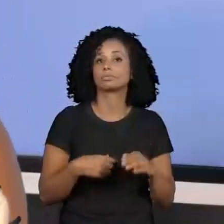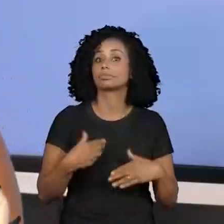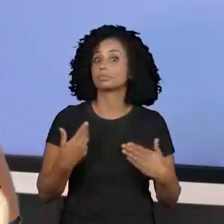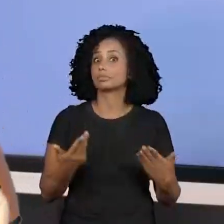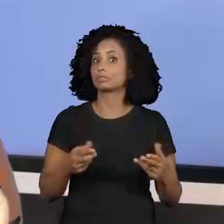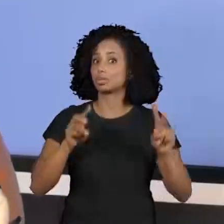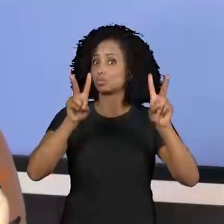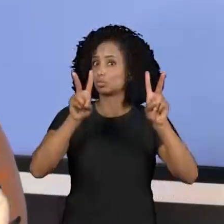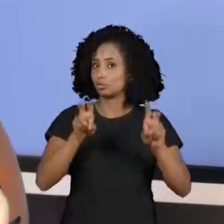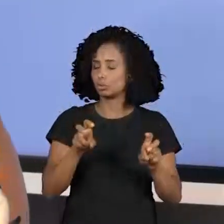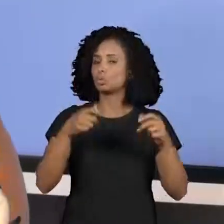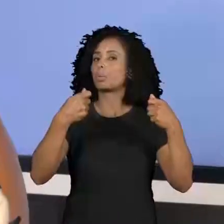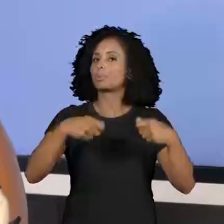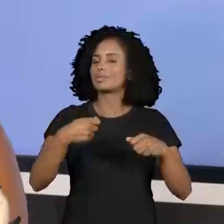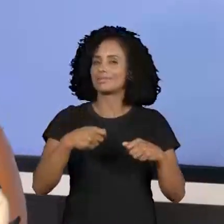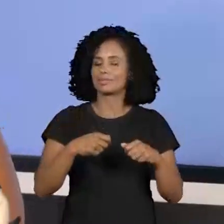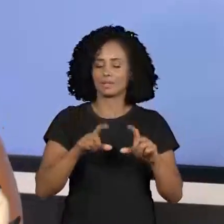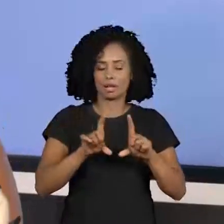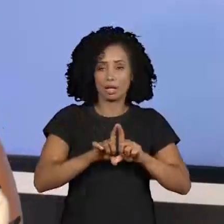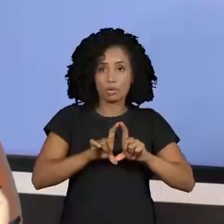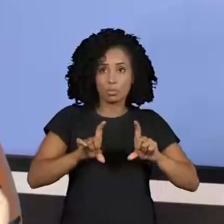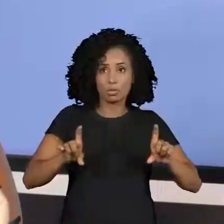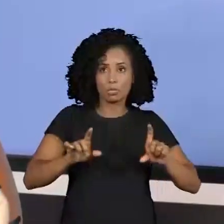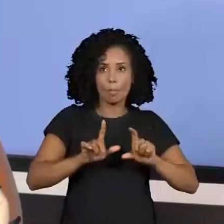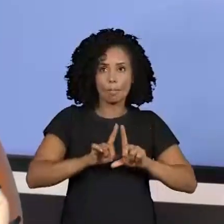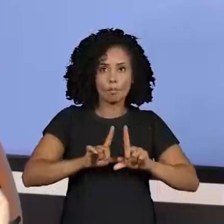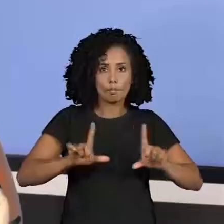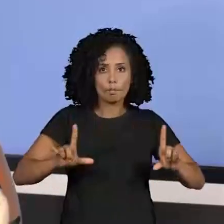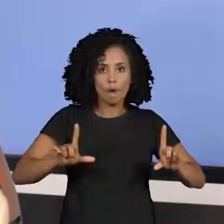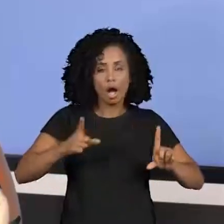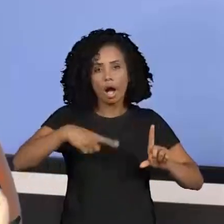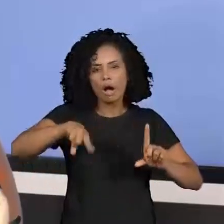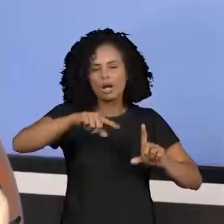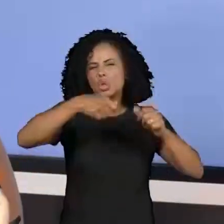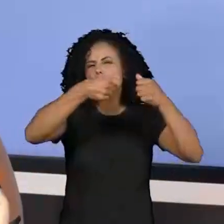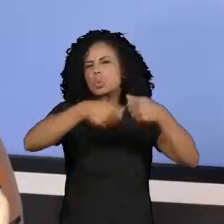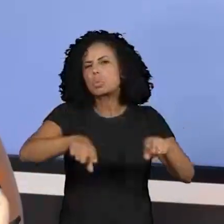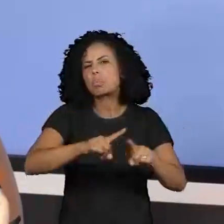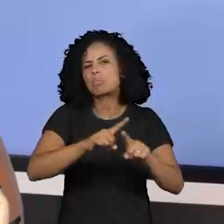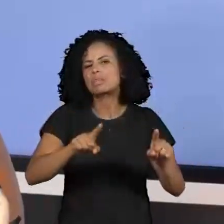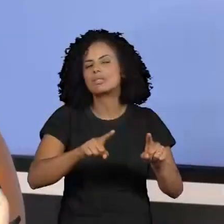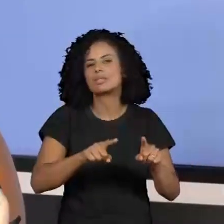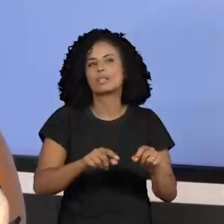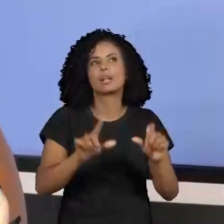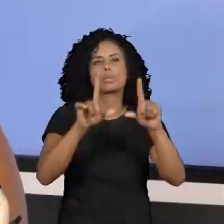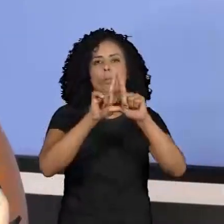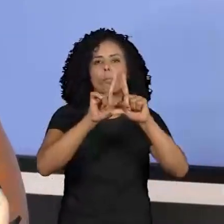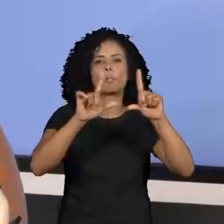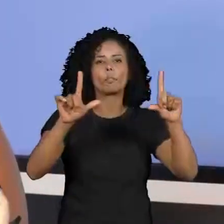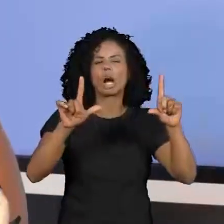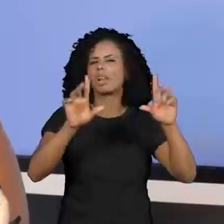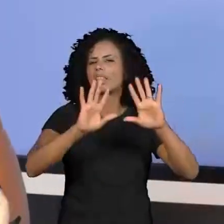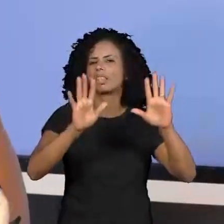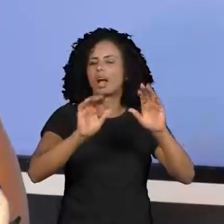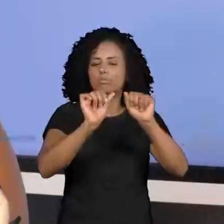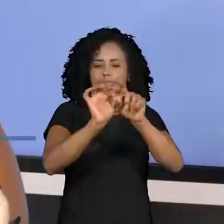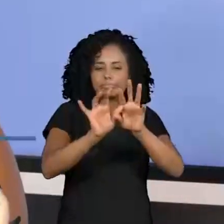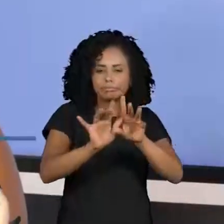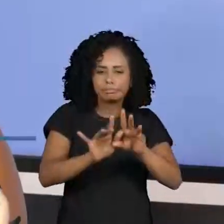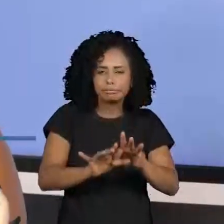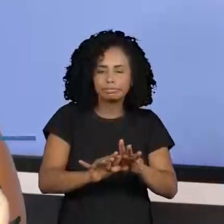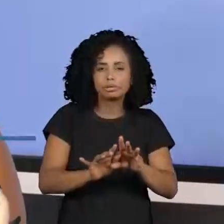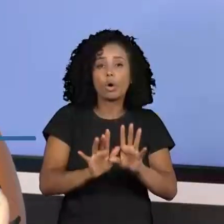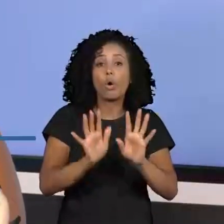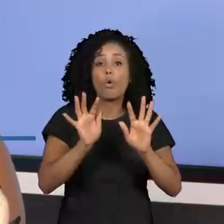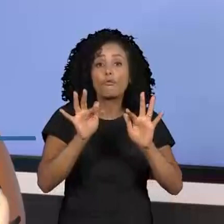título, a gente tem que deixar um espaço. Vocês não precisam fazer no começo. Pode escrever a história e deixar o título para